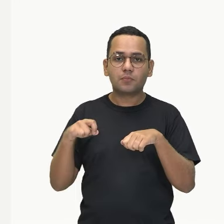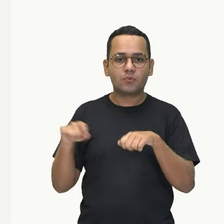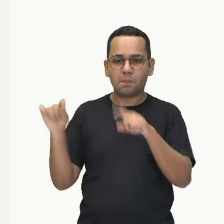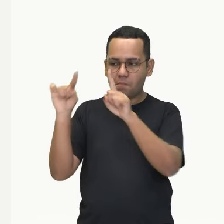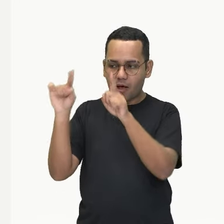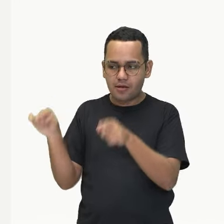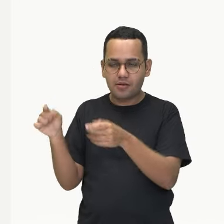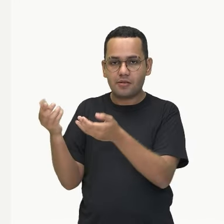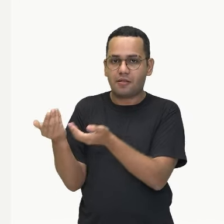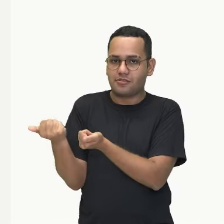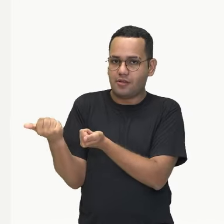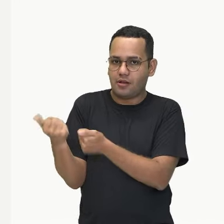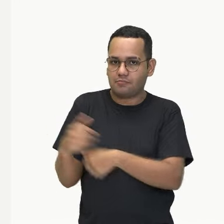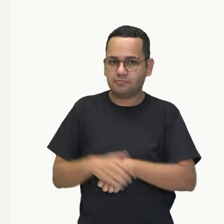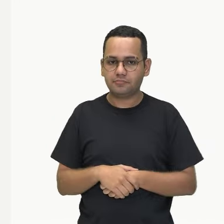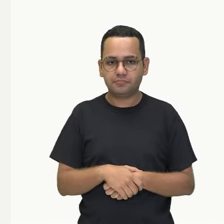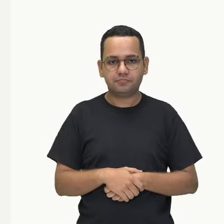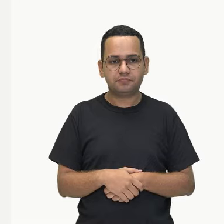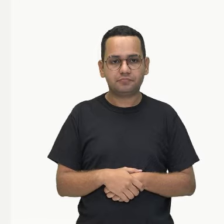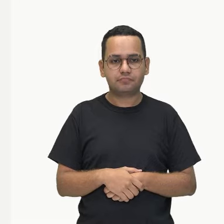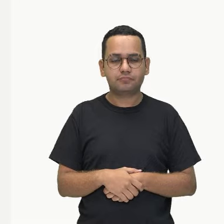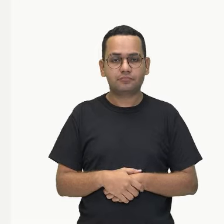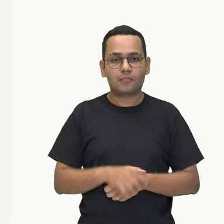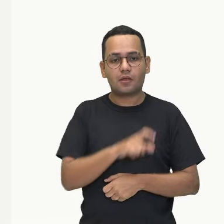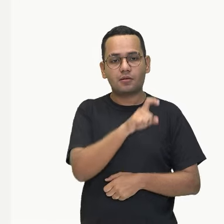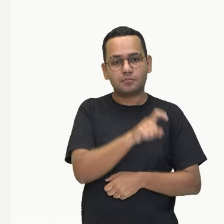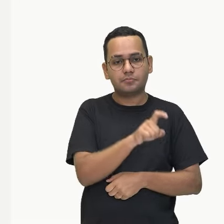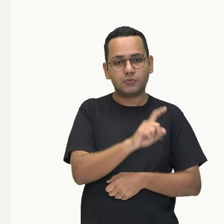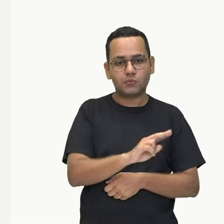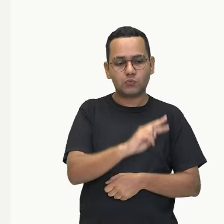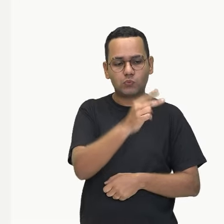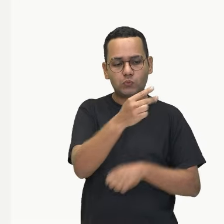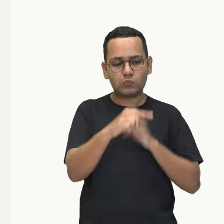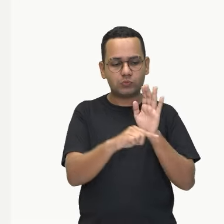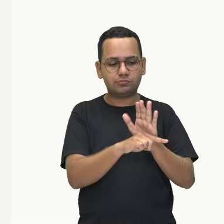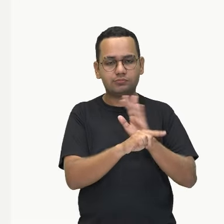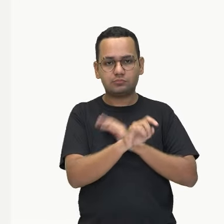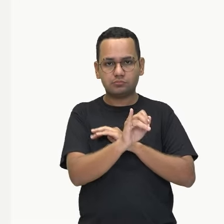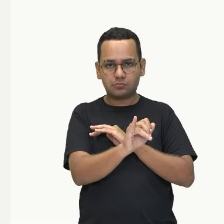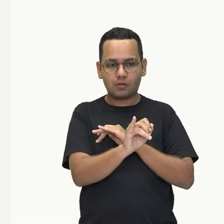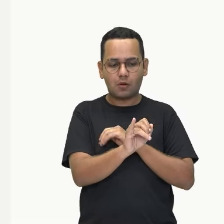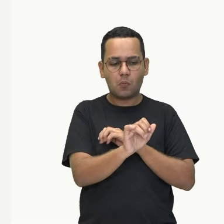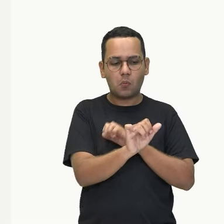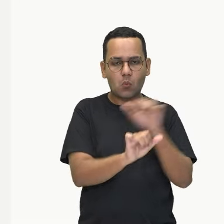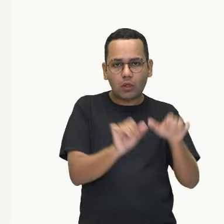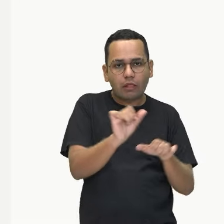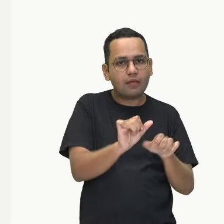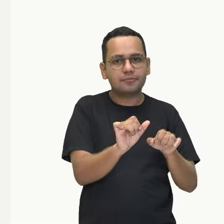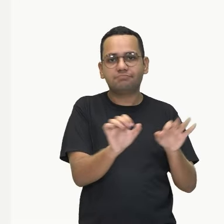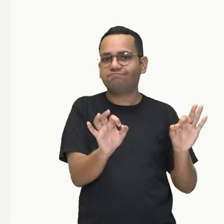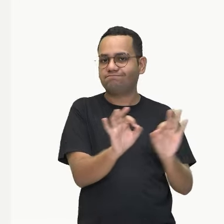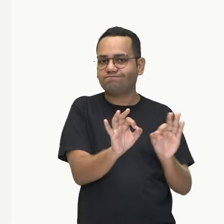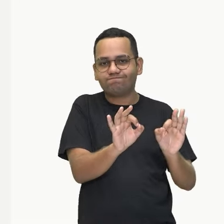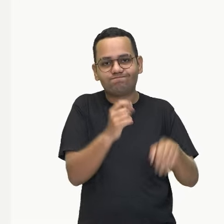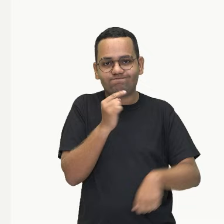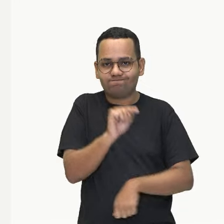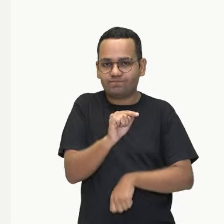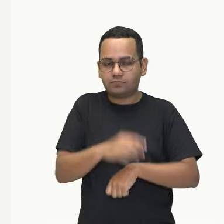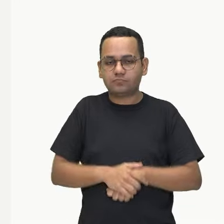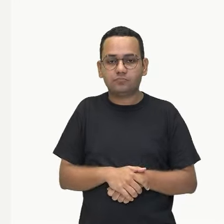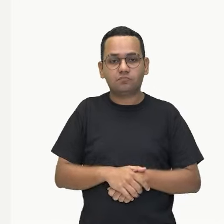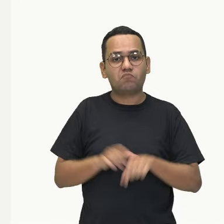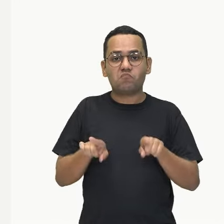parênteses. Então, aqui o nosso primeiro polinômio não vai sofrer alteração nenhuma. Porém, o